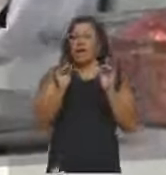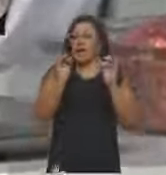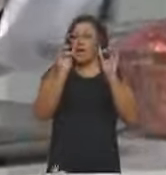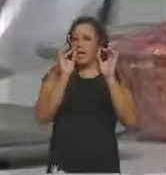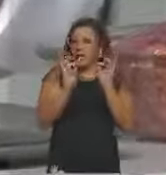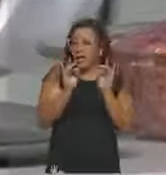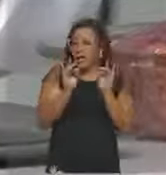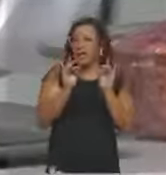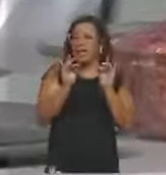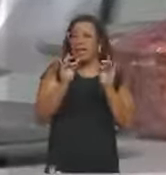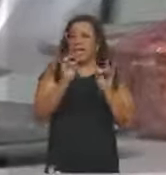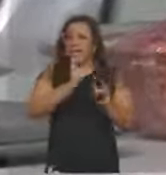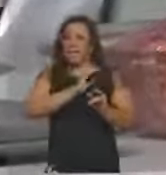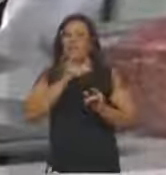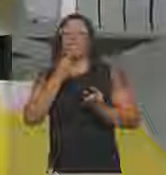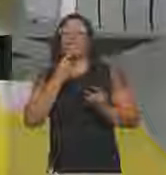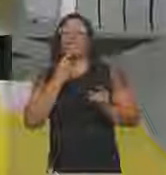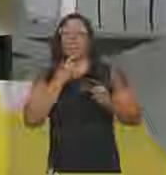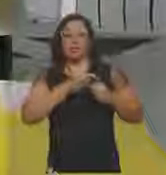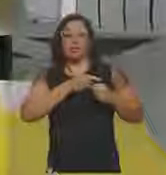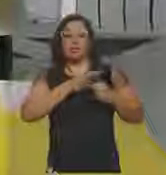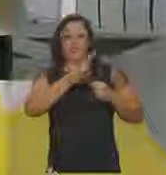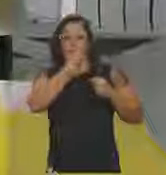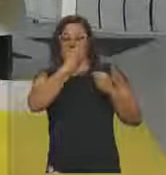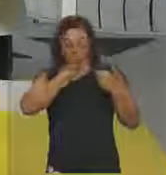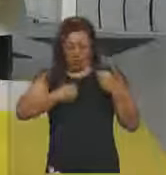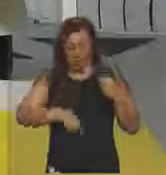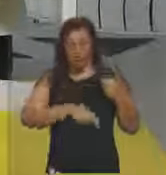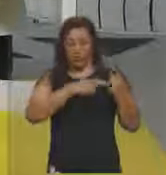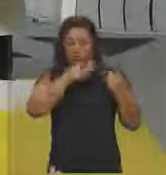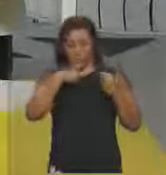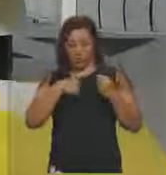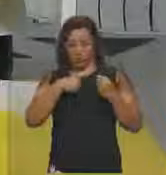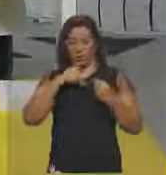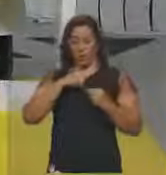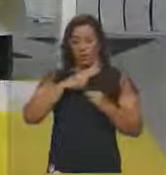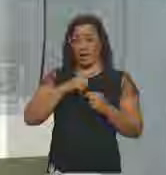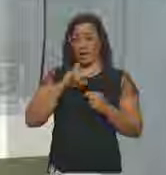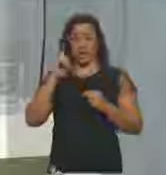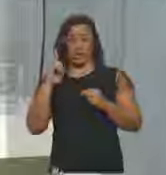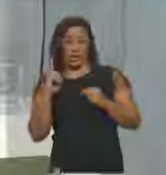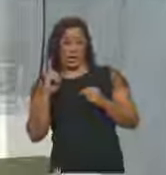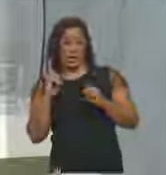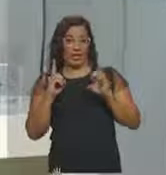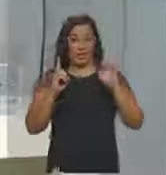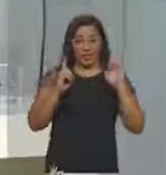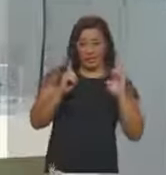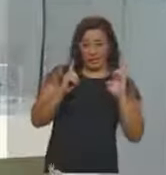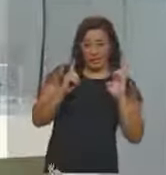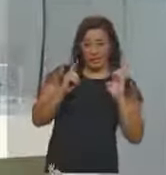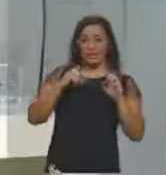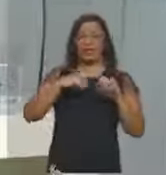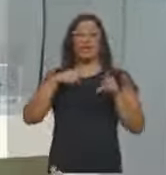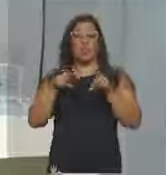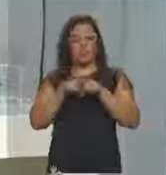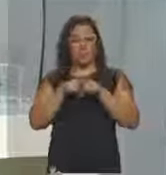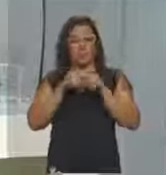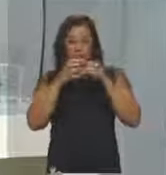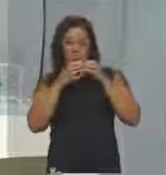para os ventrículos. Então, aurícula direita, aurícula esquerda, ventrículo direito, ventrículo